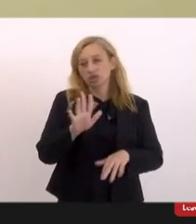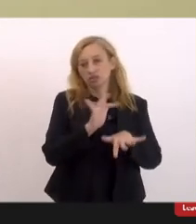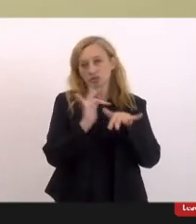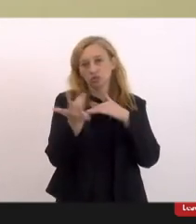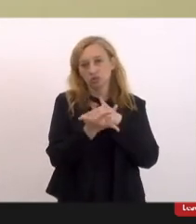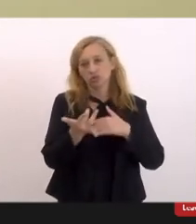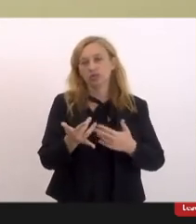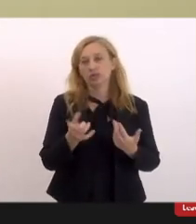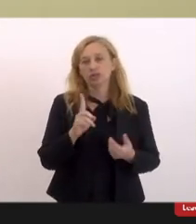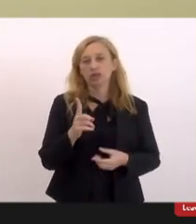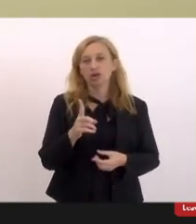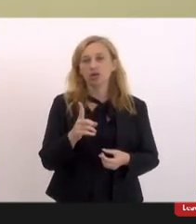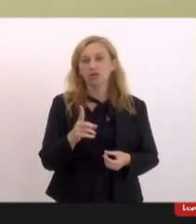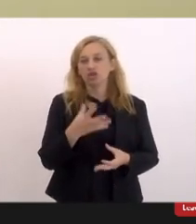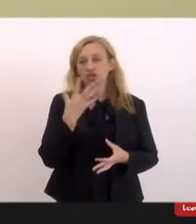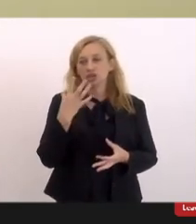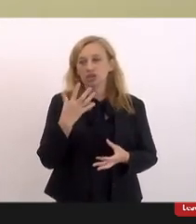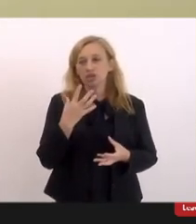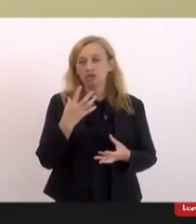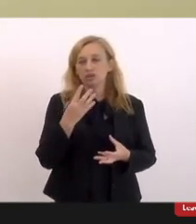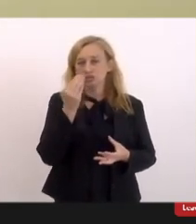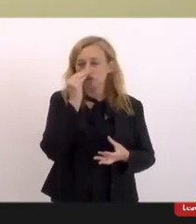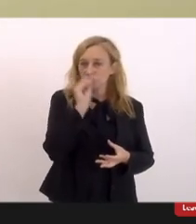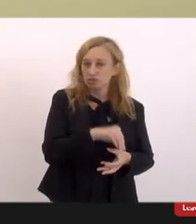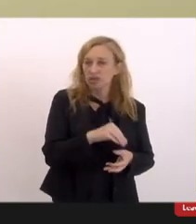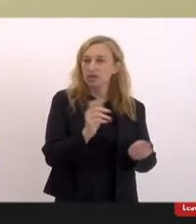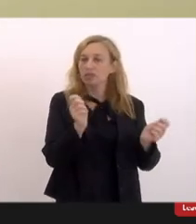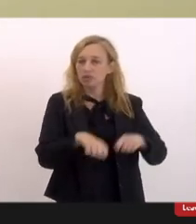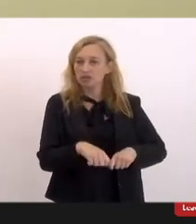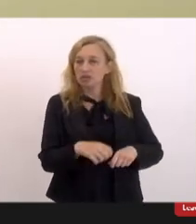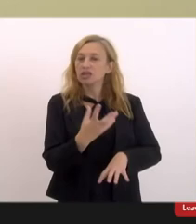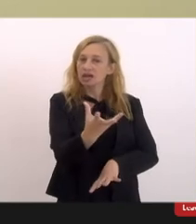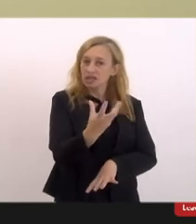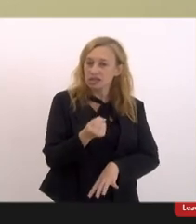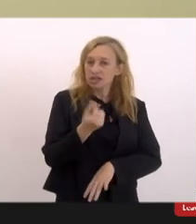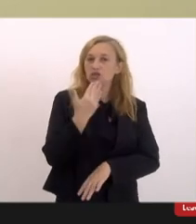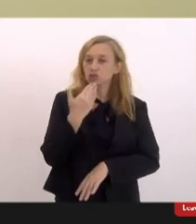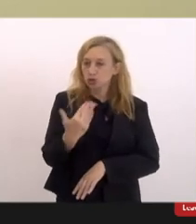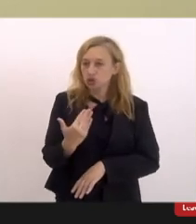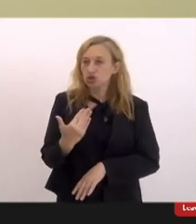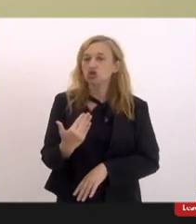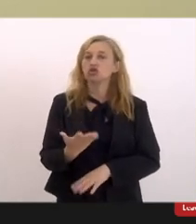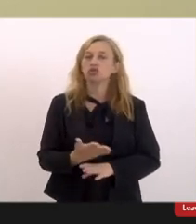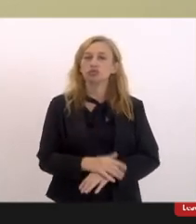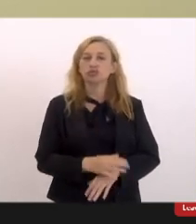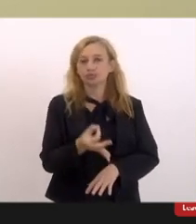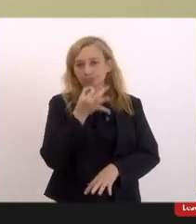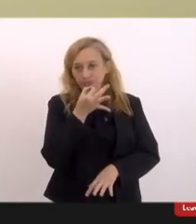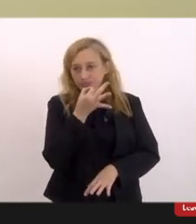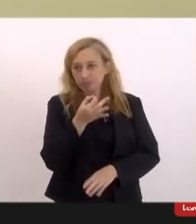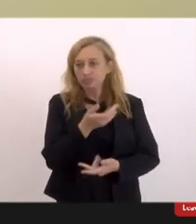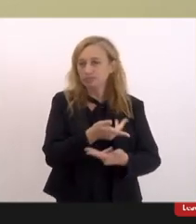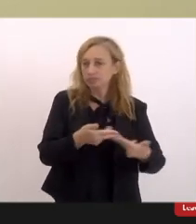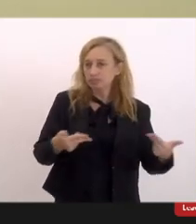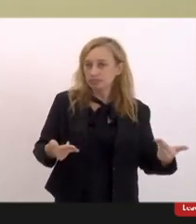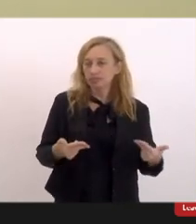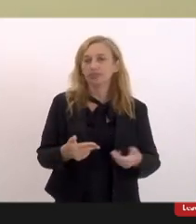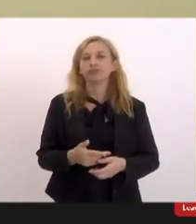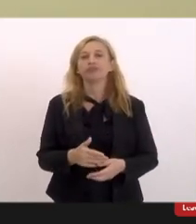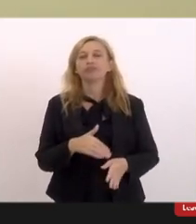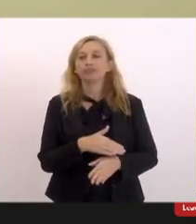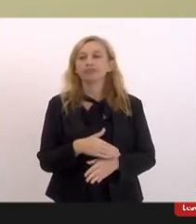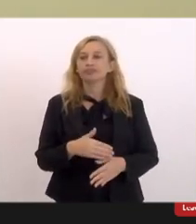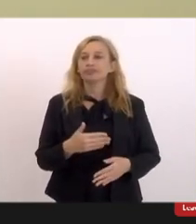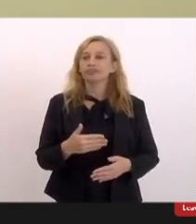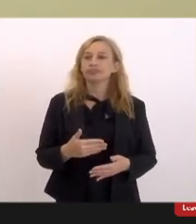gente não descartou essa possibilidade, a gente aceita as recomendações, as sugestões, né, de vários participantes